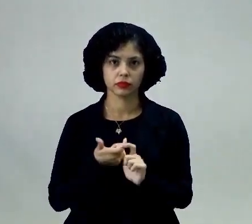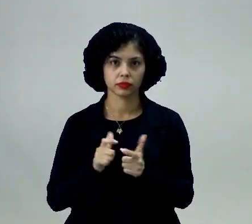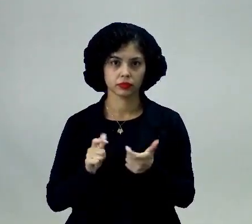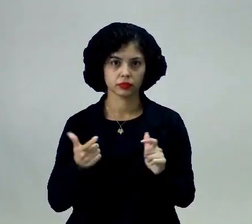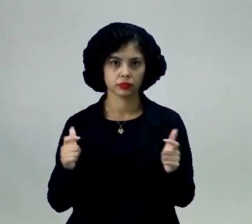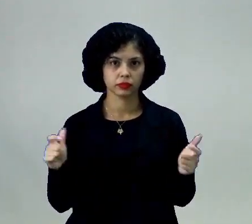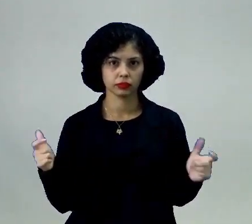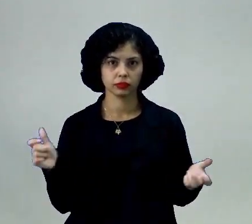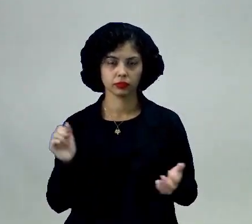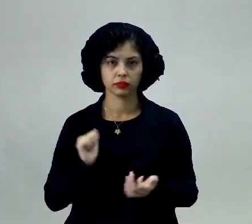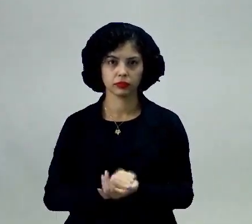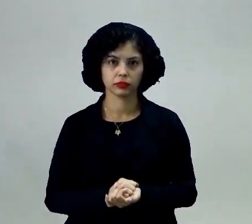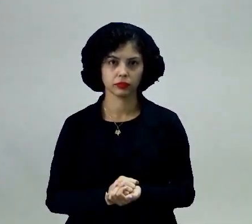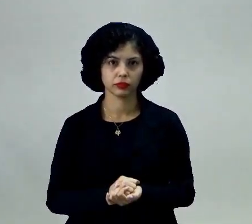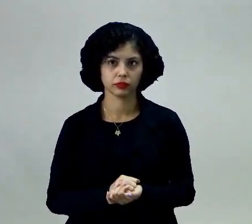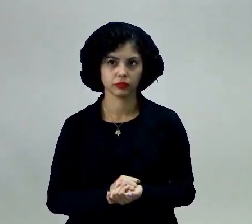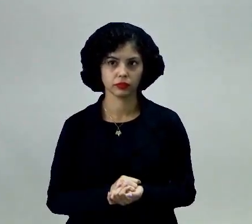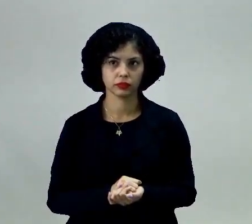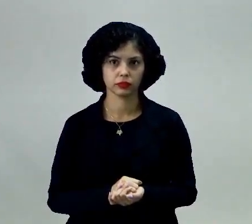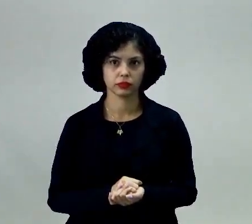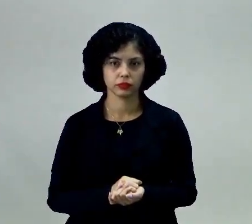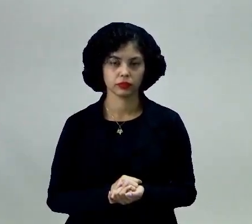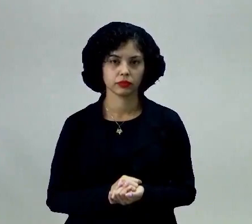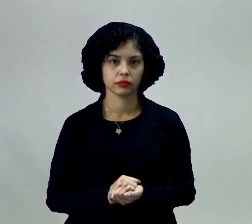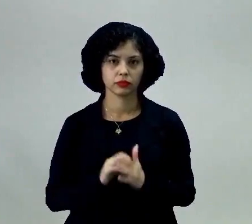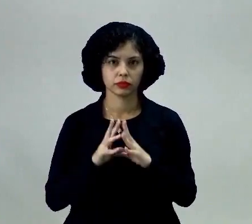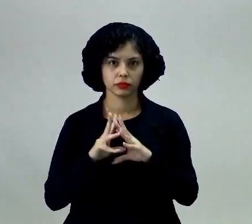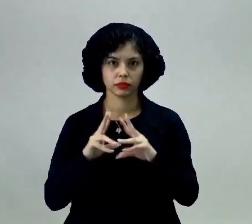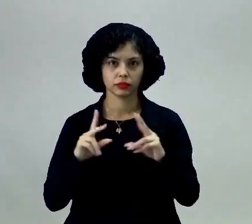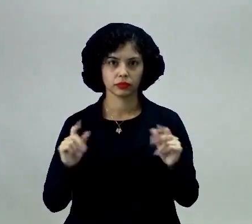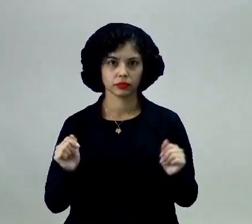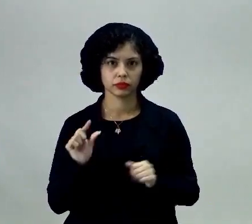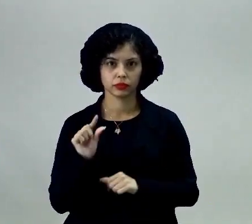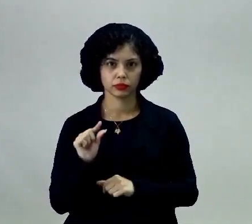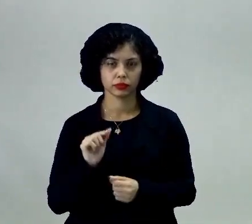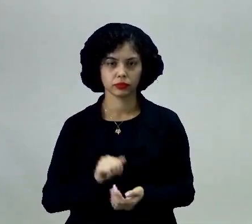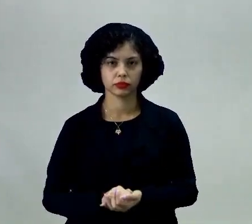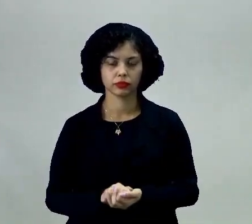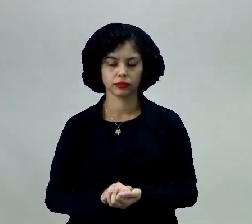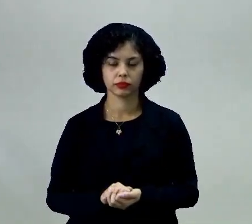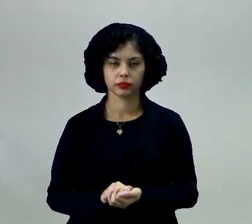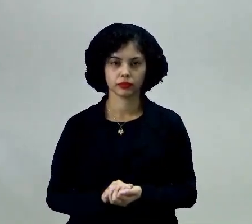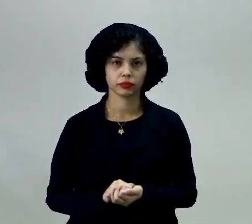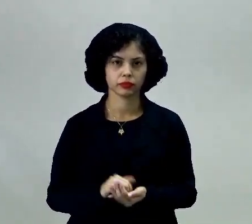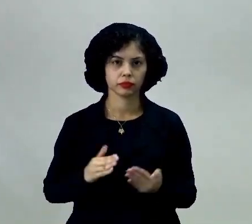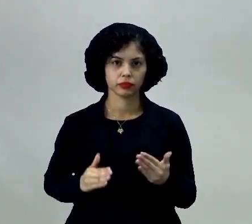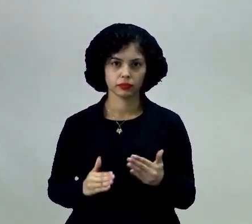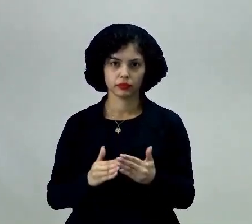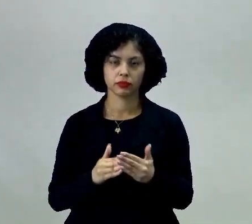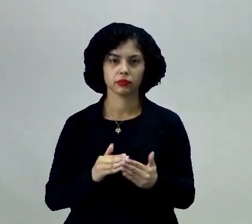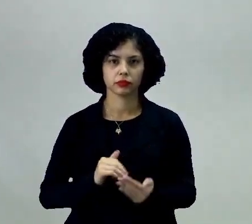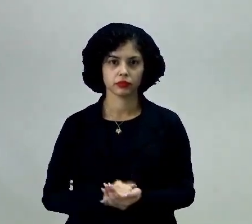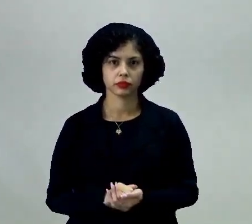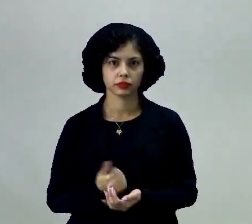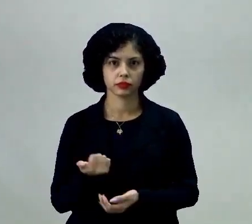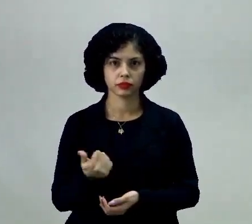econômico possa acontecer, mas degradando muito pouco, digamos assim,